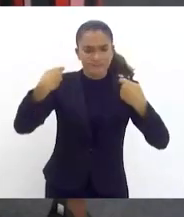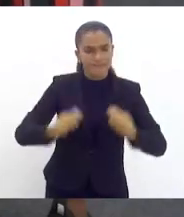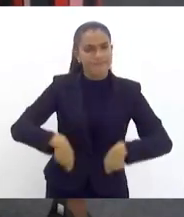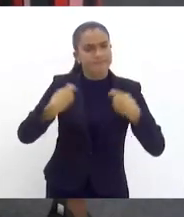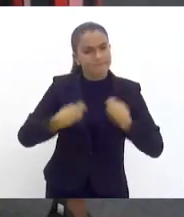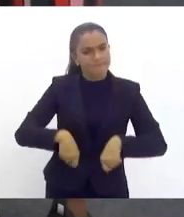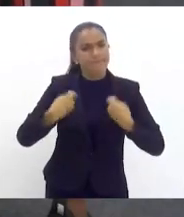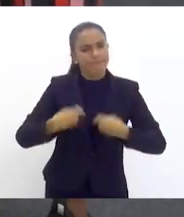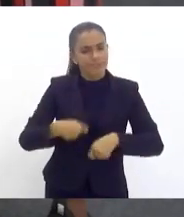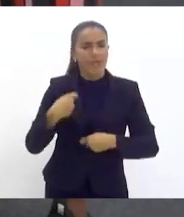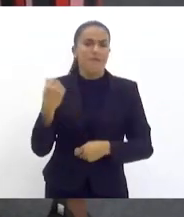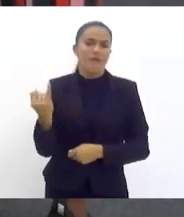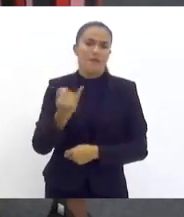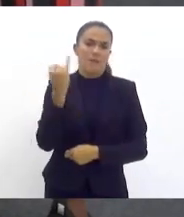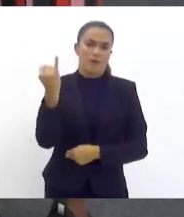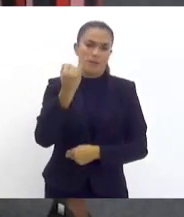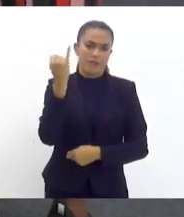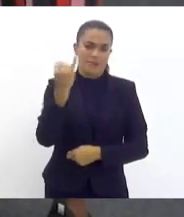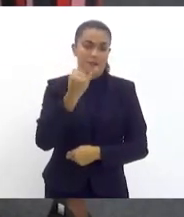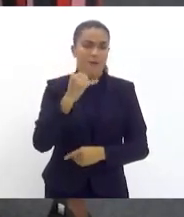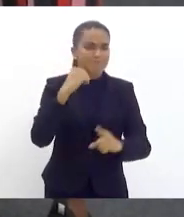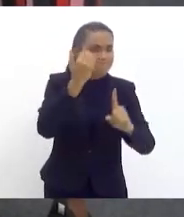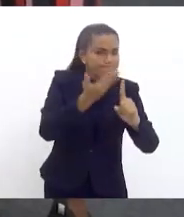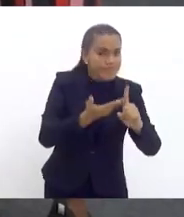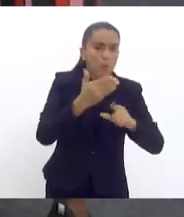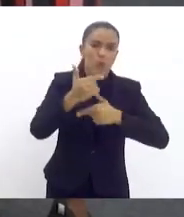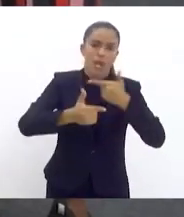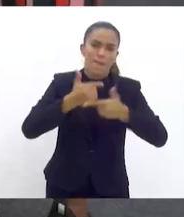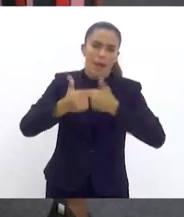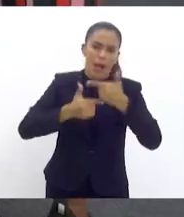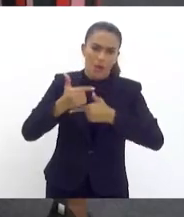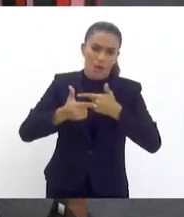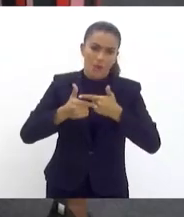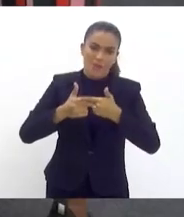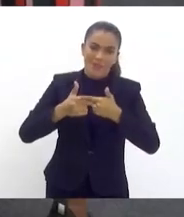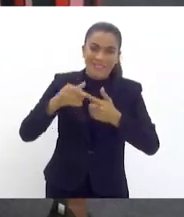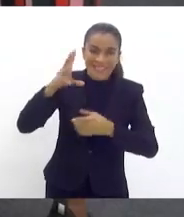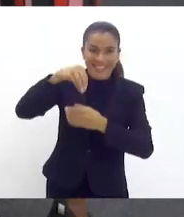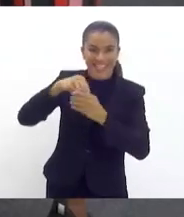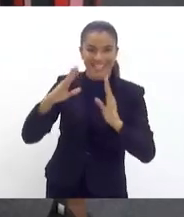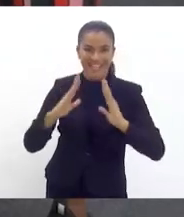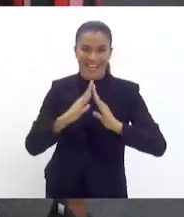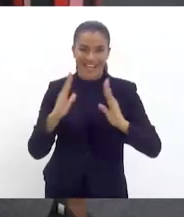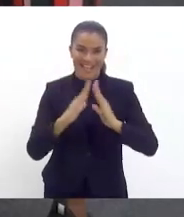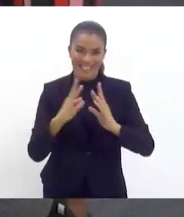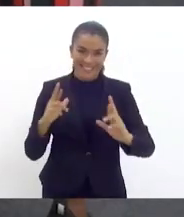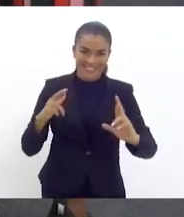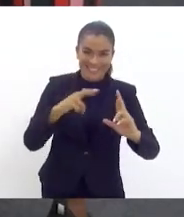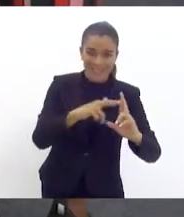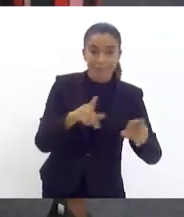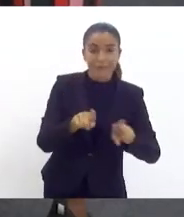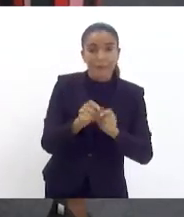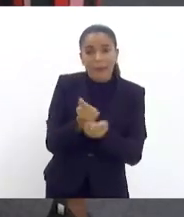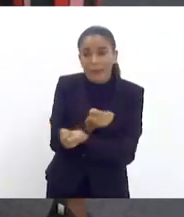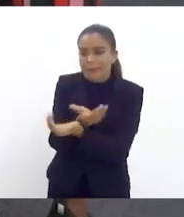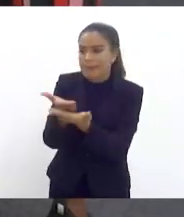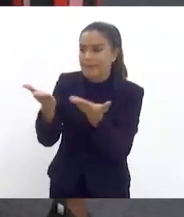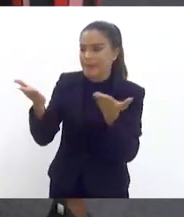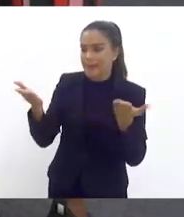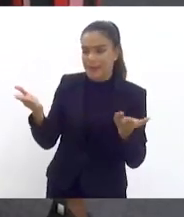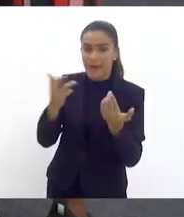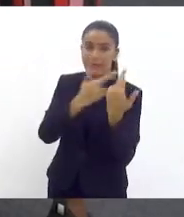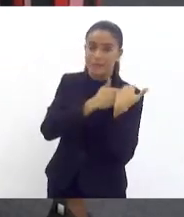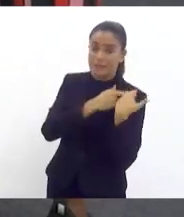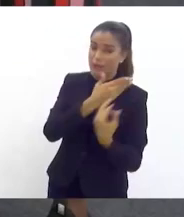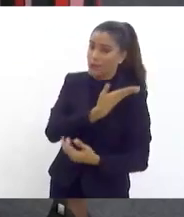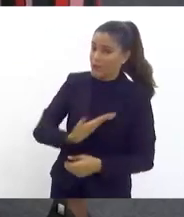a importância do trabalho desenvolvido na referida casa e devemos, portanto, entregar para a responsabilidade